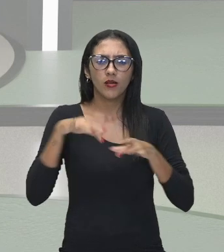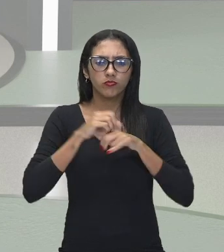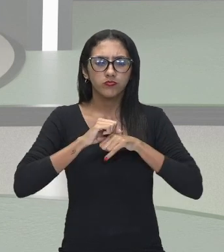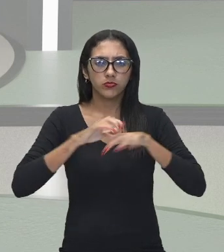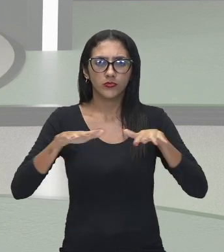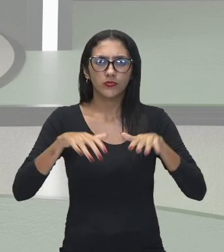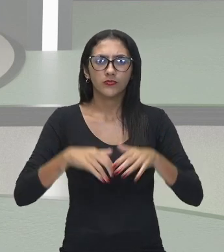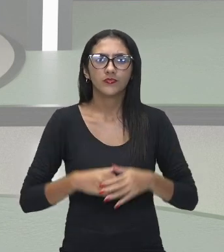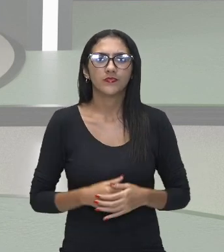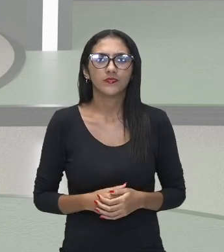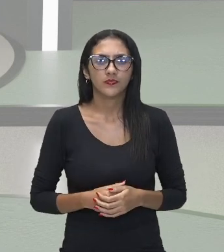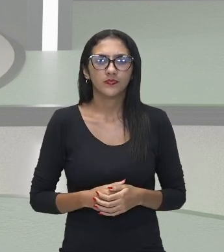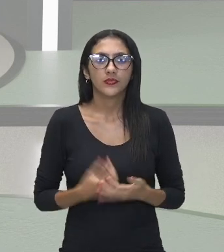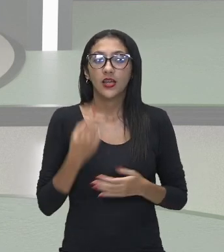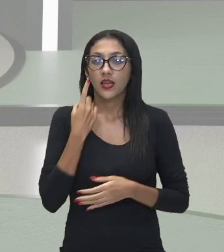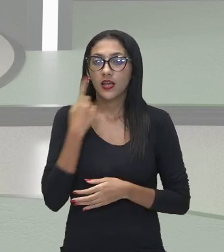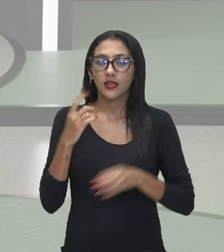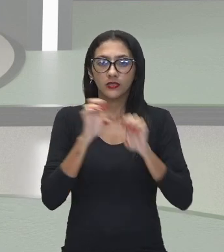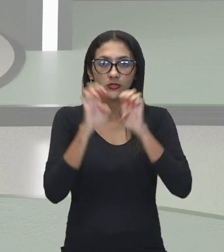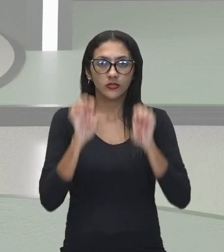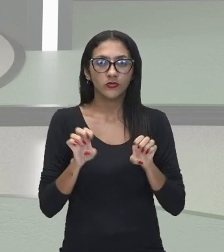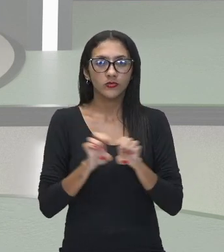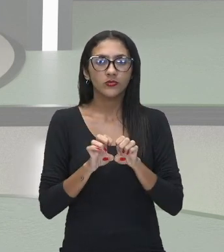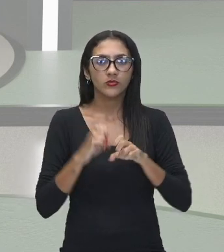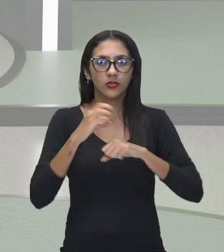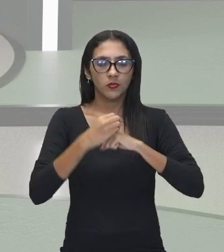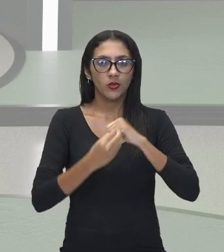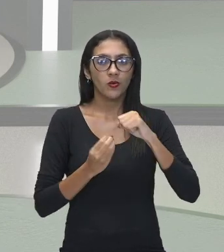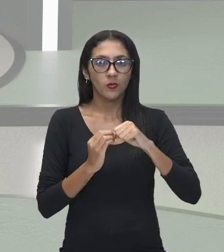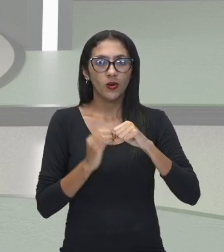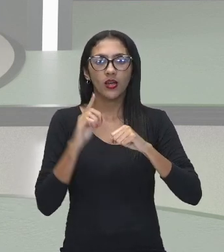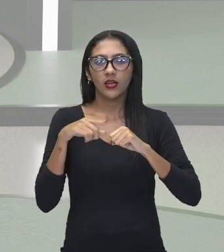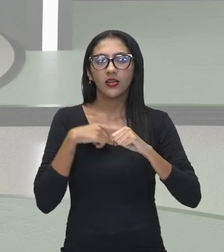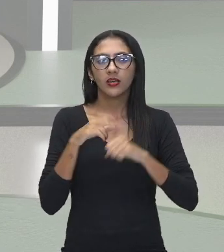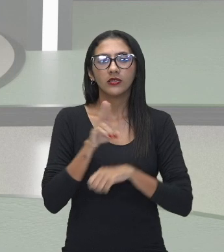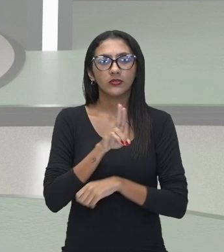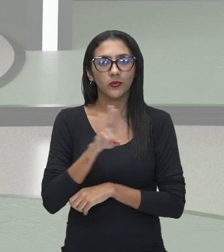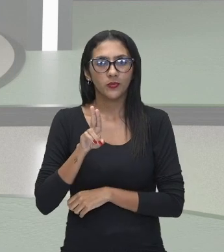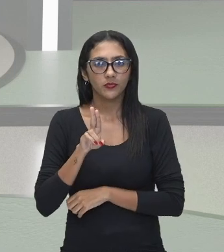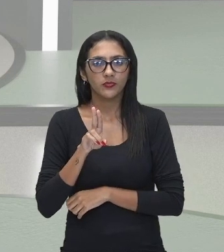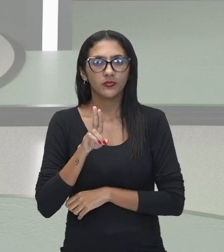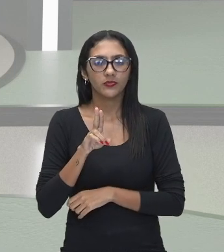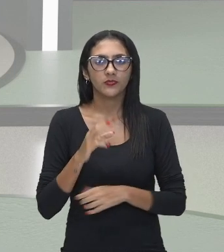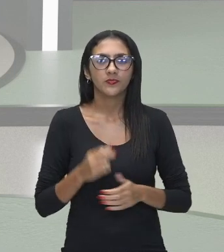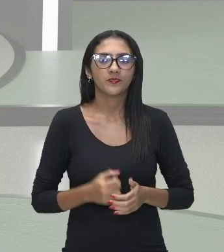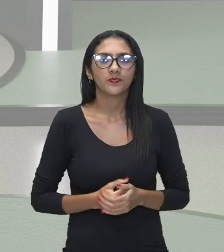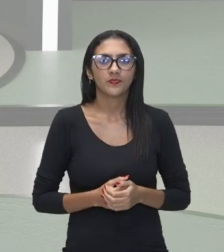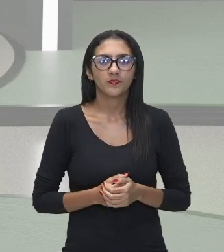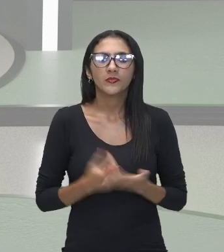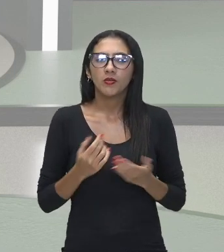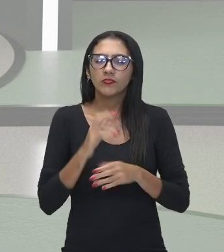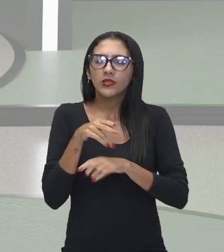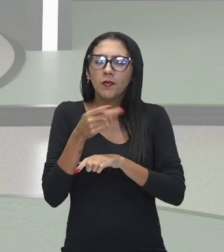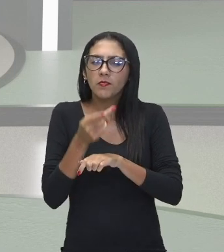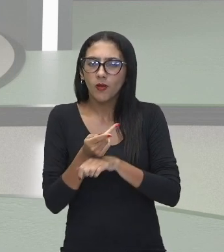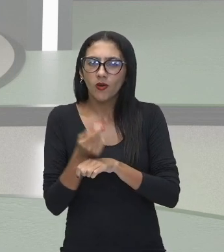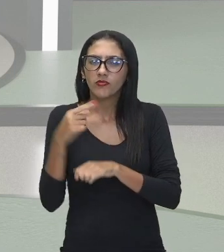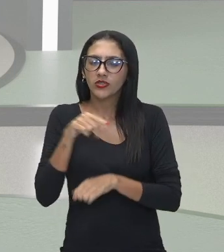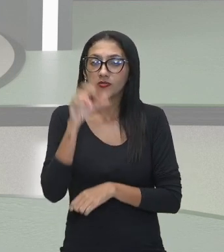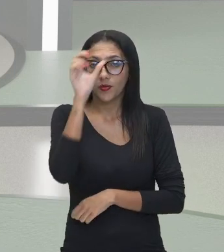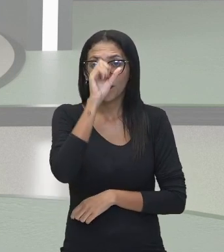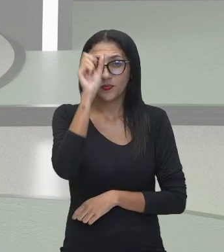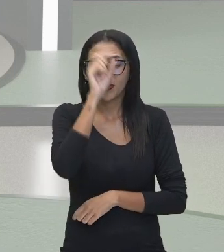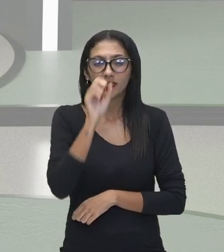com essa fórmula molecular aqui, ele tem um nome. Claro, em outro momento nós vamos aprender a nomear